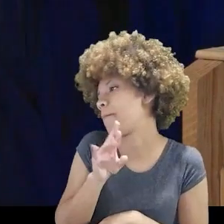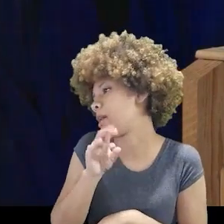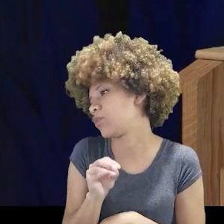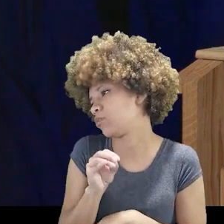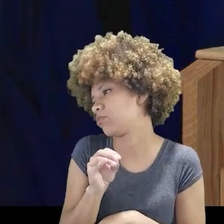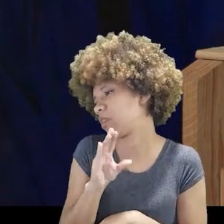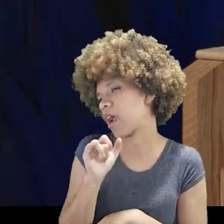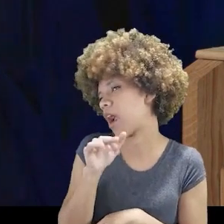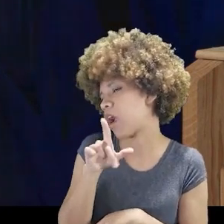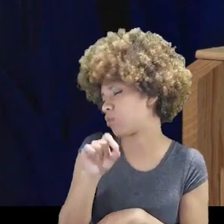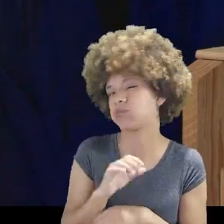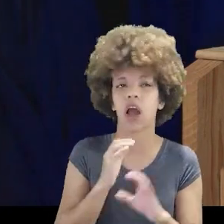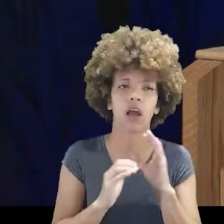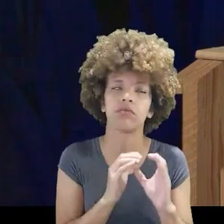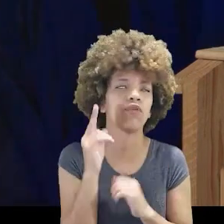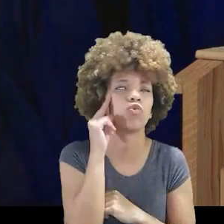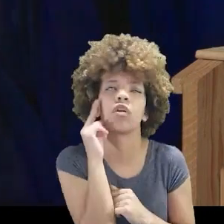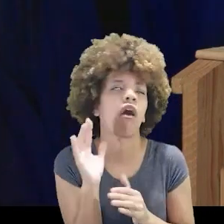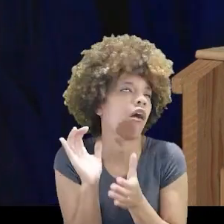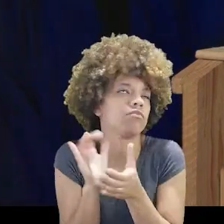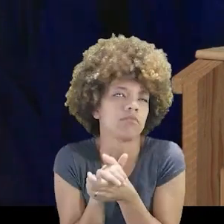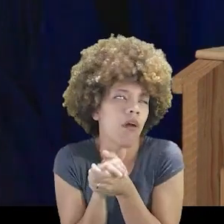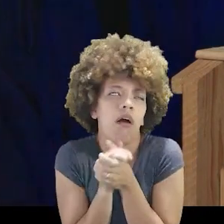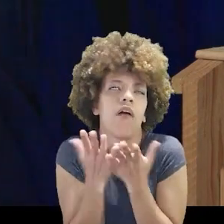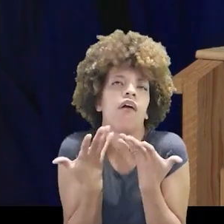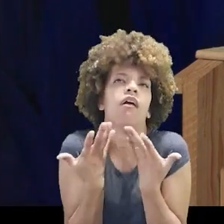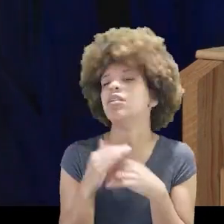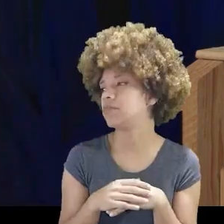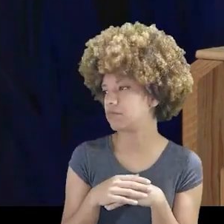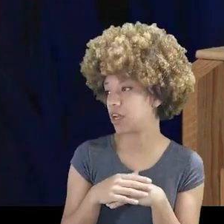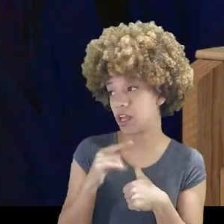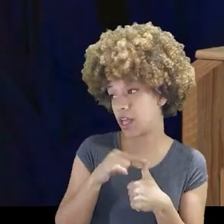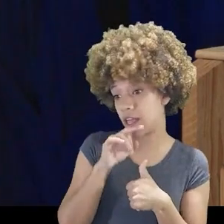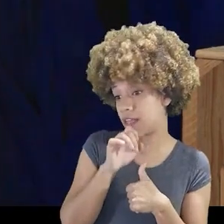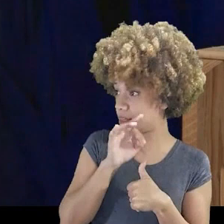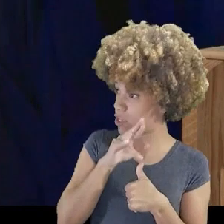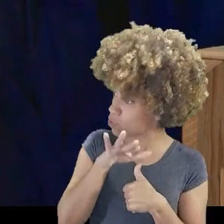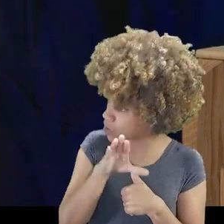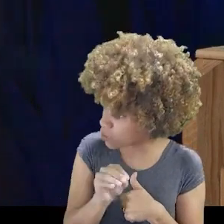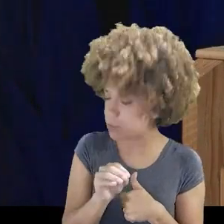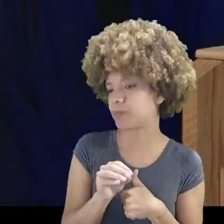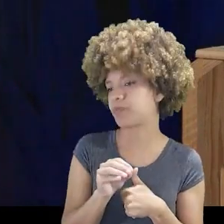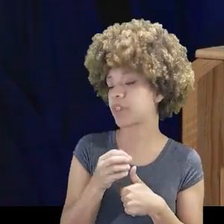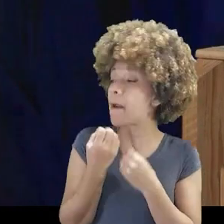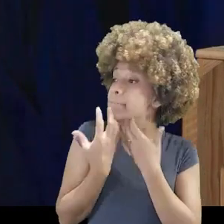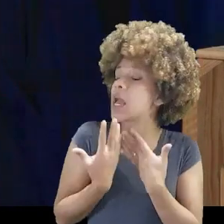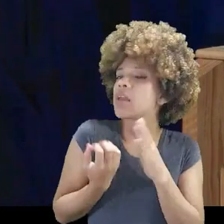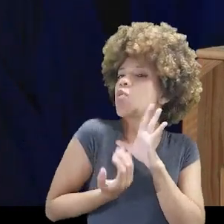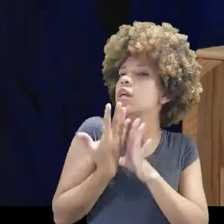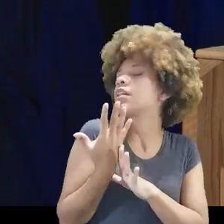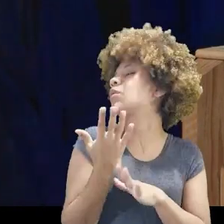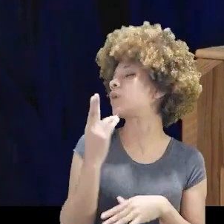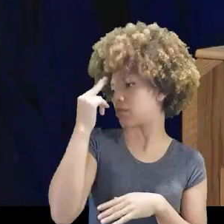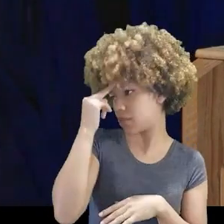tempo eu vou sonhar o Roberto Carlos é um sonho de luriko é um é uma coisa que me faz bem eu